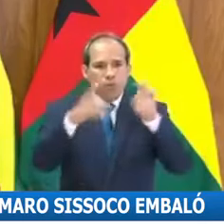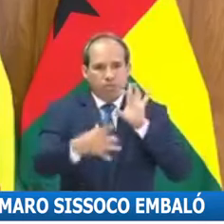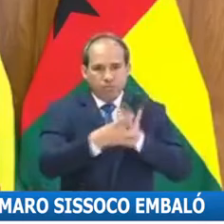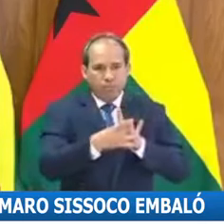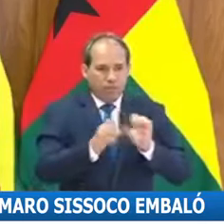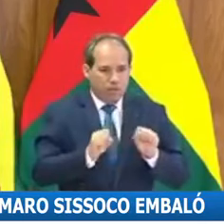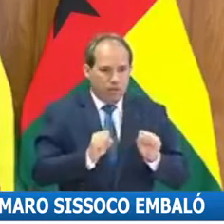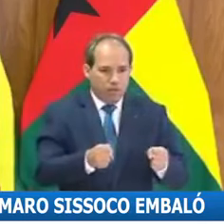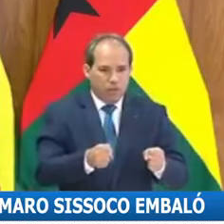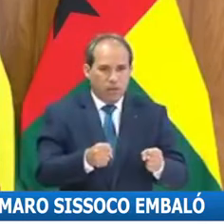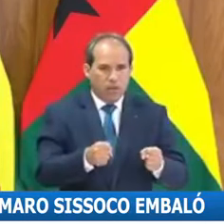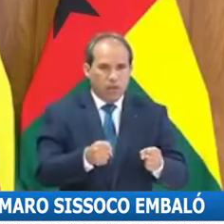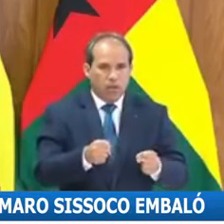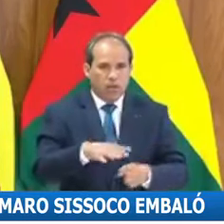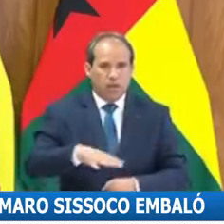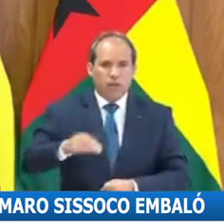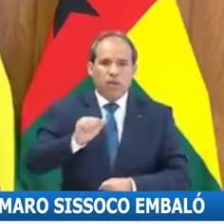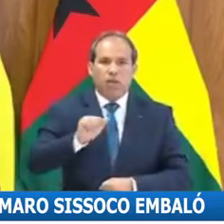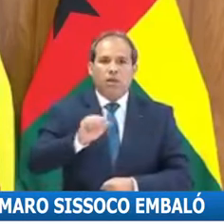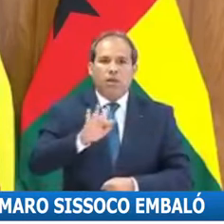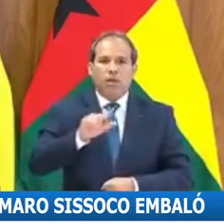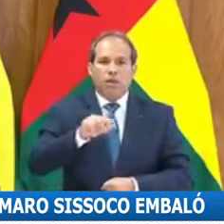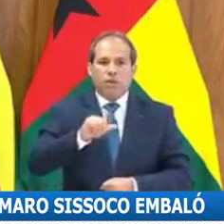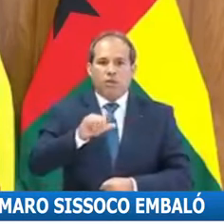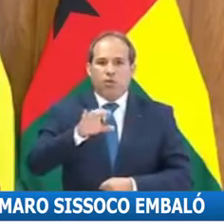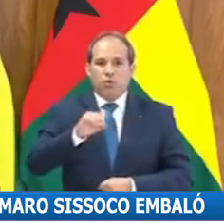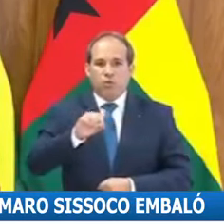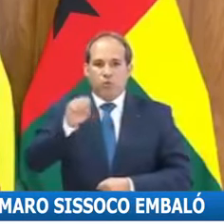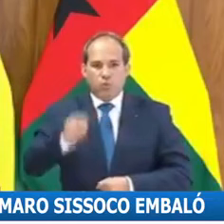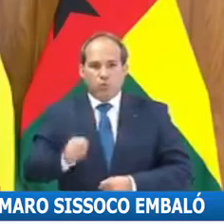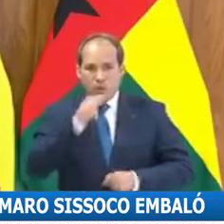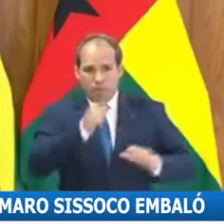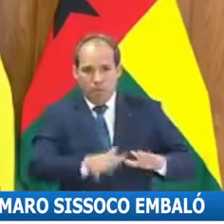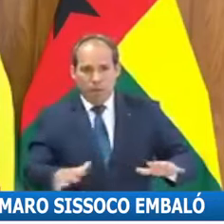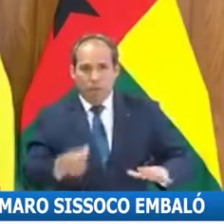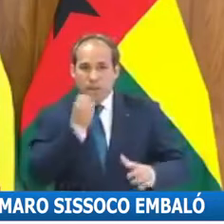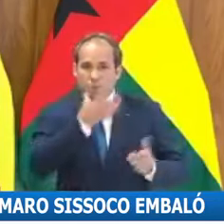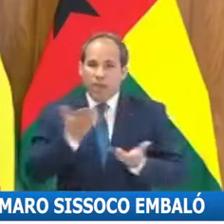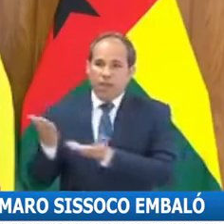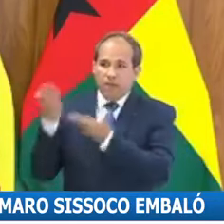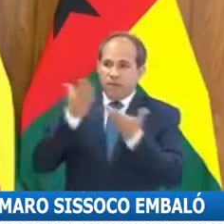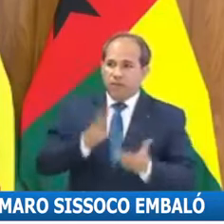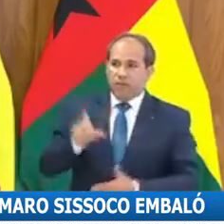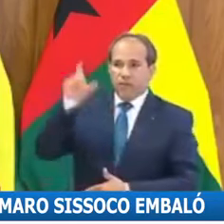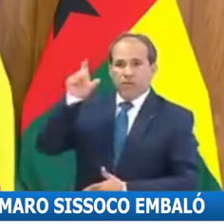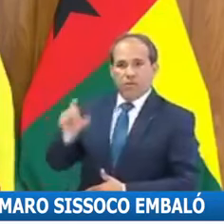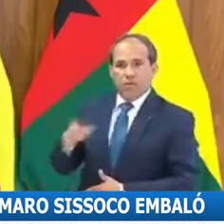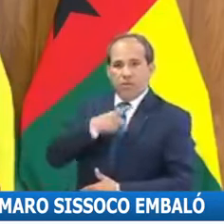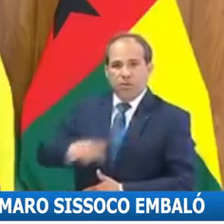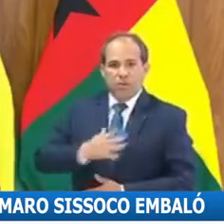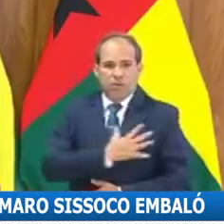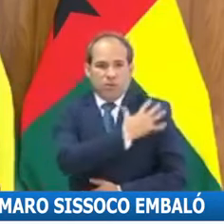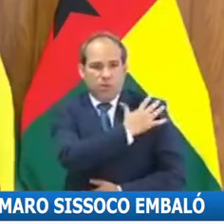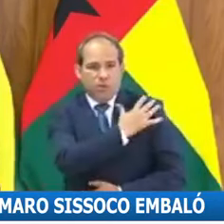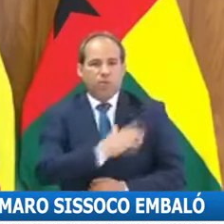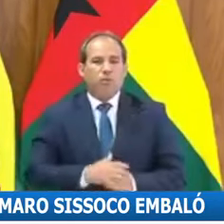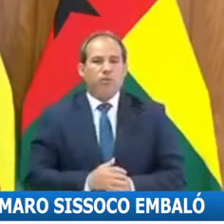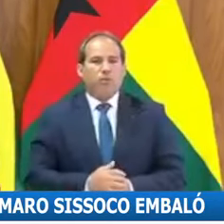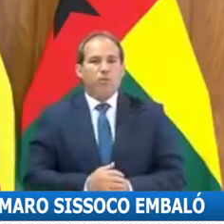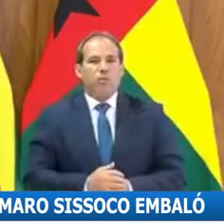do Atlântico Sul assim sendo dou as boas-vindas ao presente geral